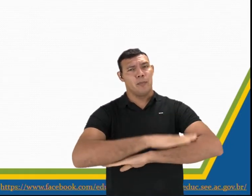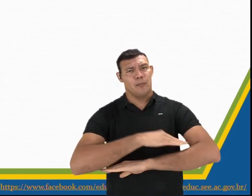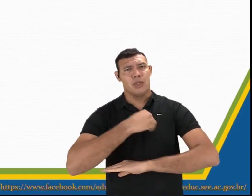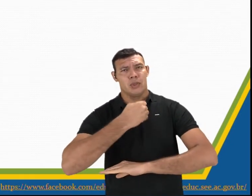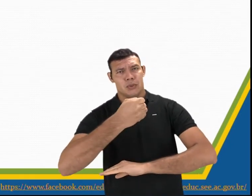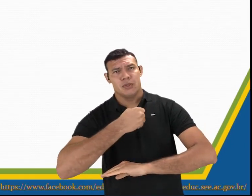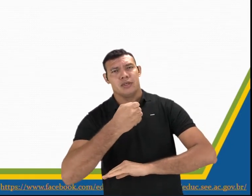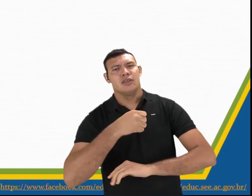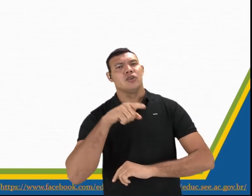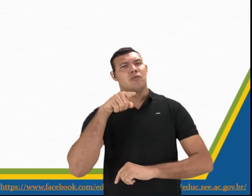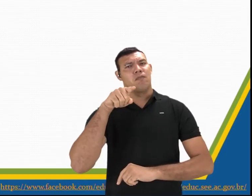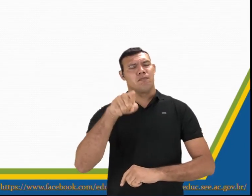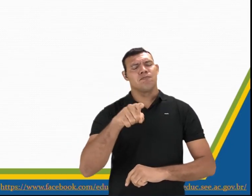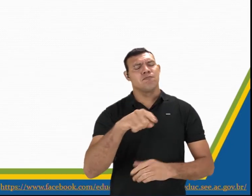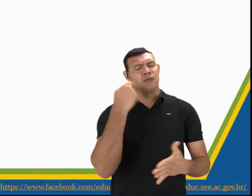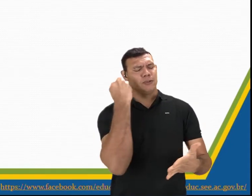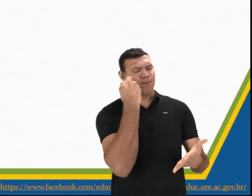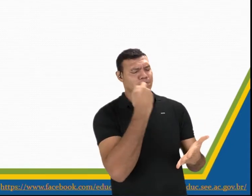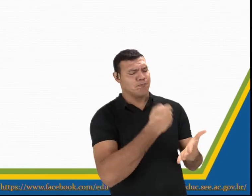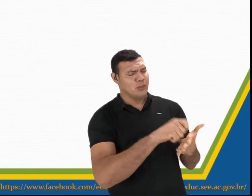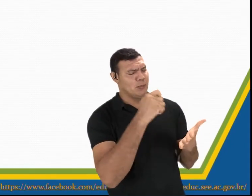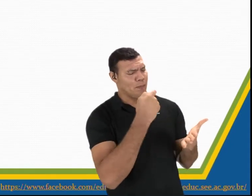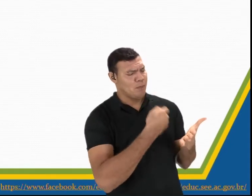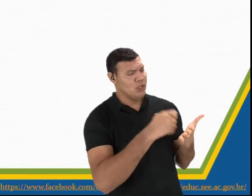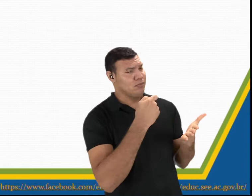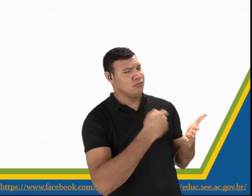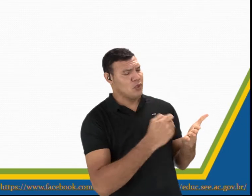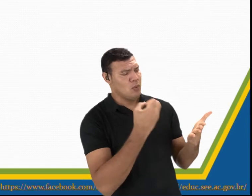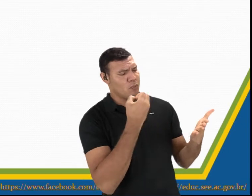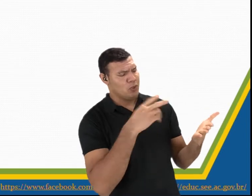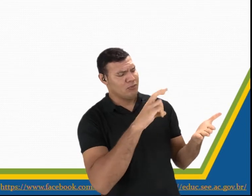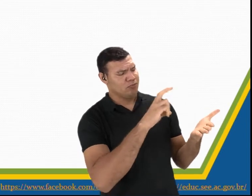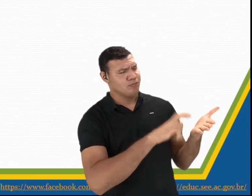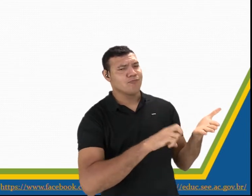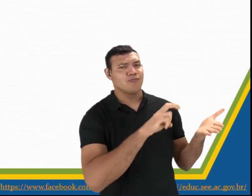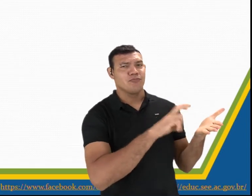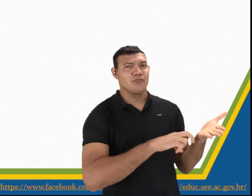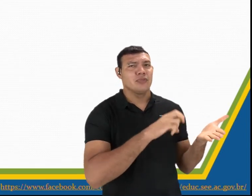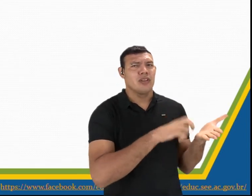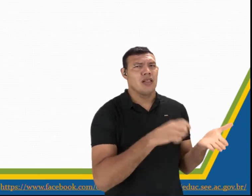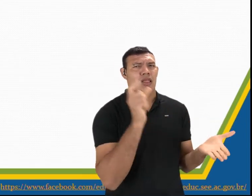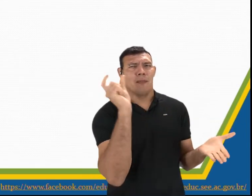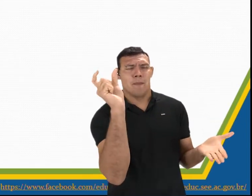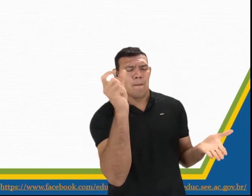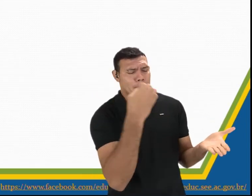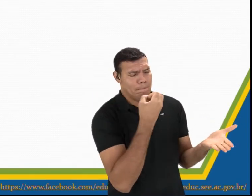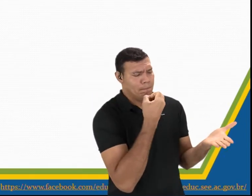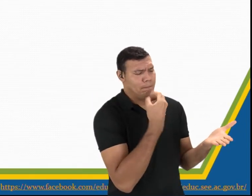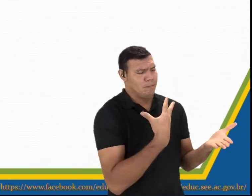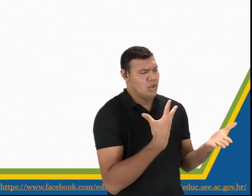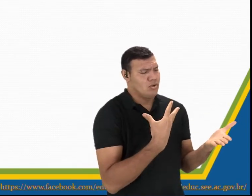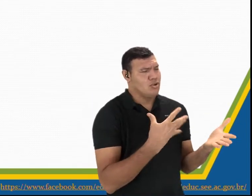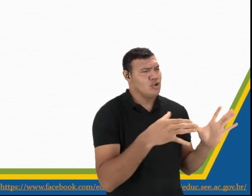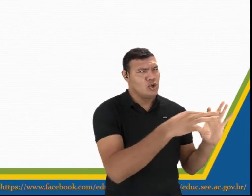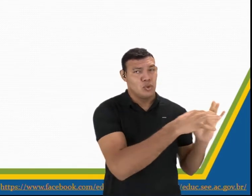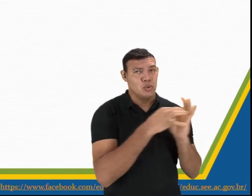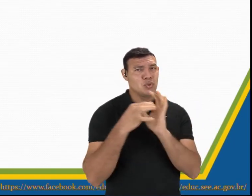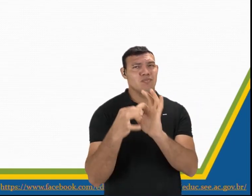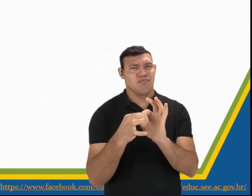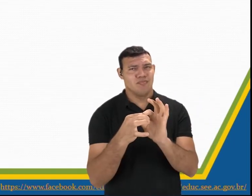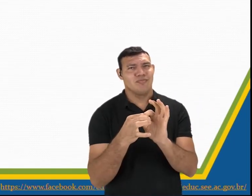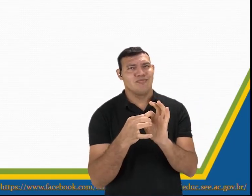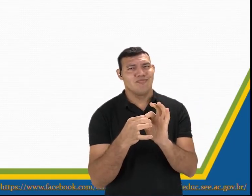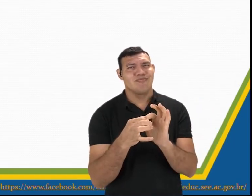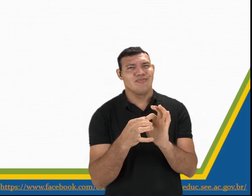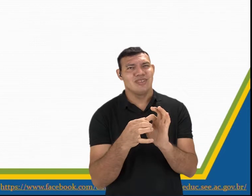prende para escrever da melhor forma, usando bom vocabulário, a palavra perfeita, que melhor se encaixa, para